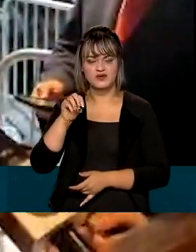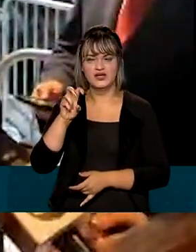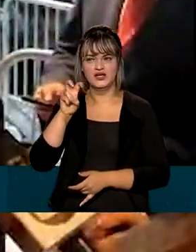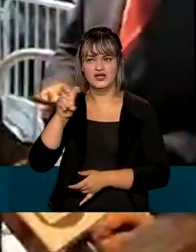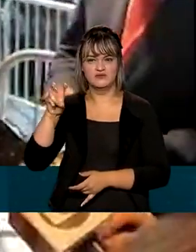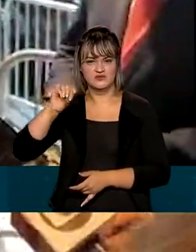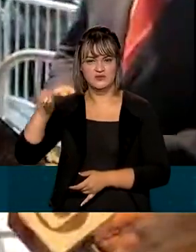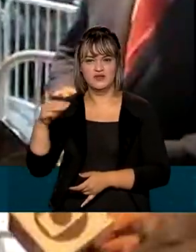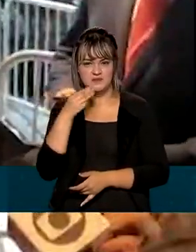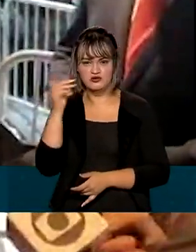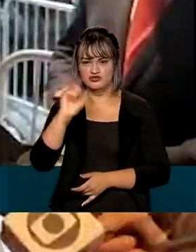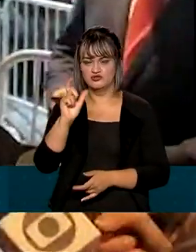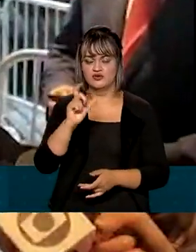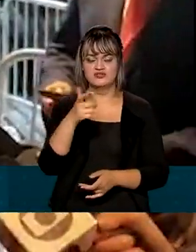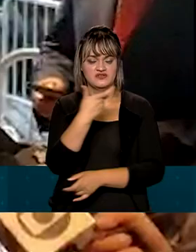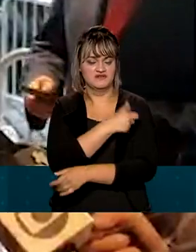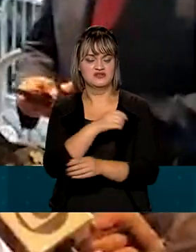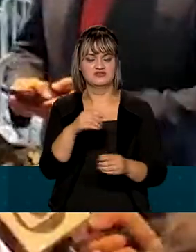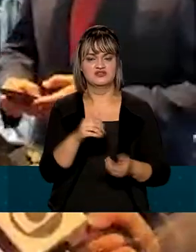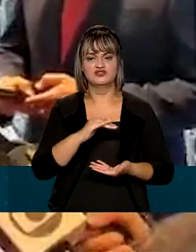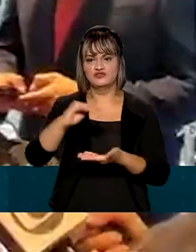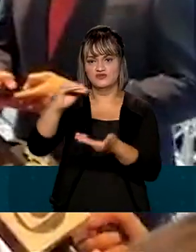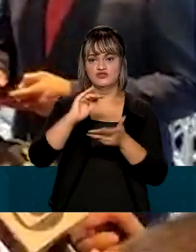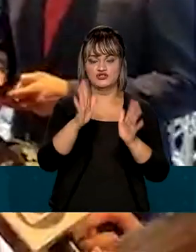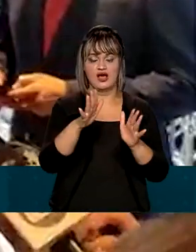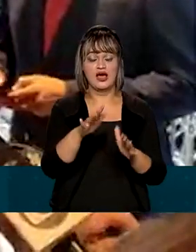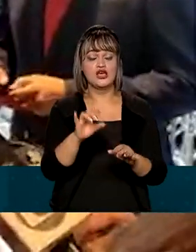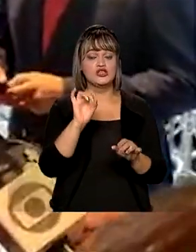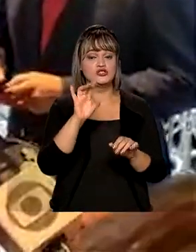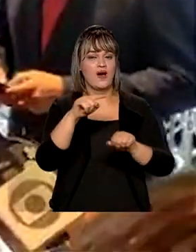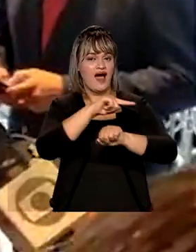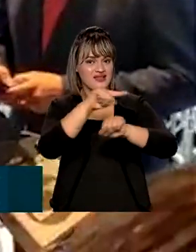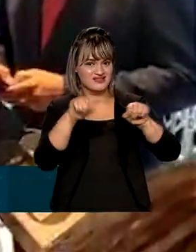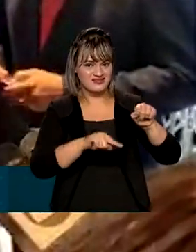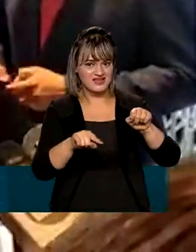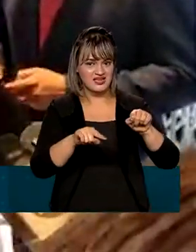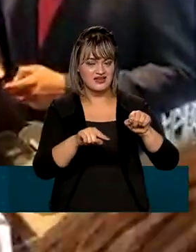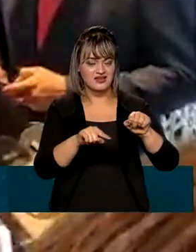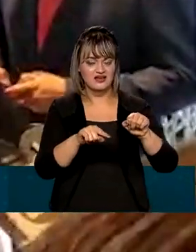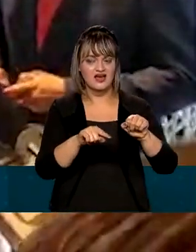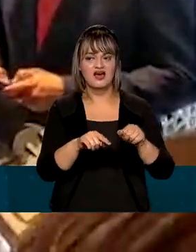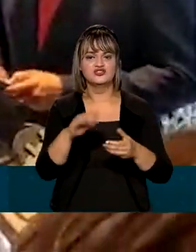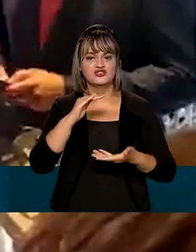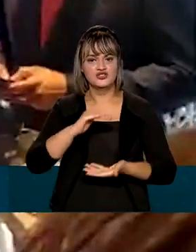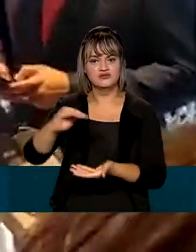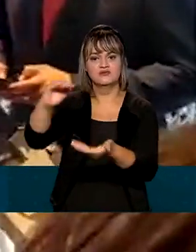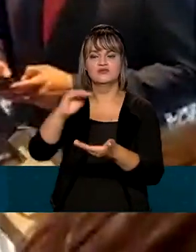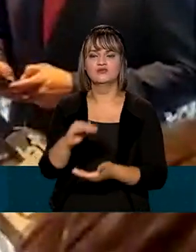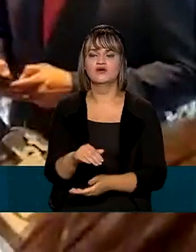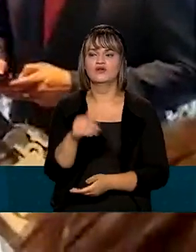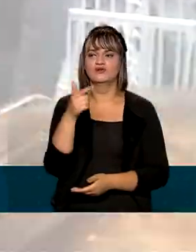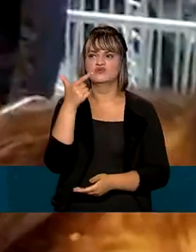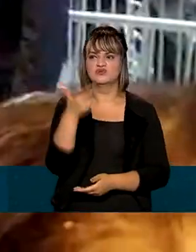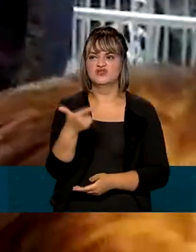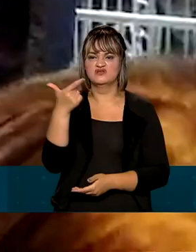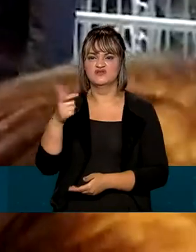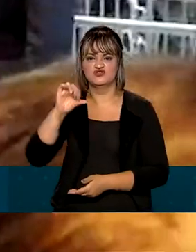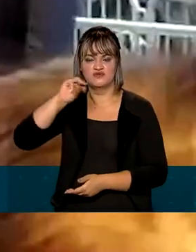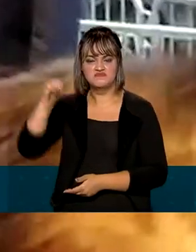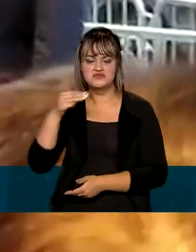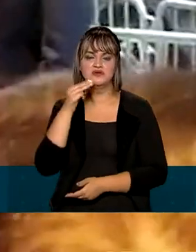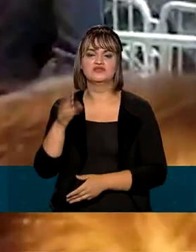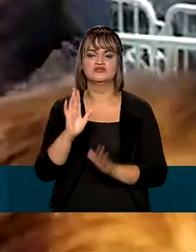doses de vacina contratada só Astra zeneca é igual já distribuímos através da Fiocruz mais de 90 milhões de doses